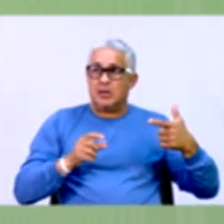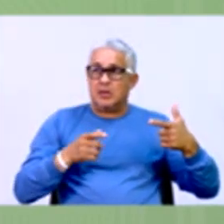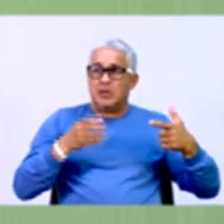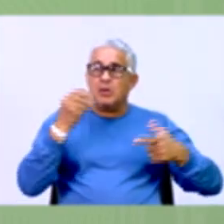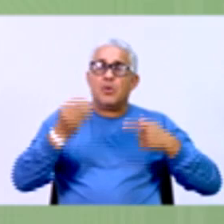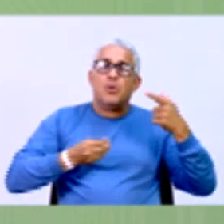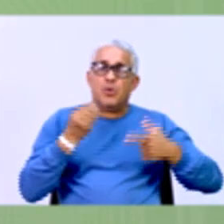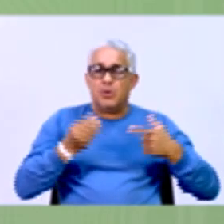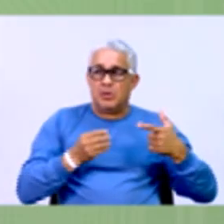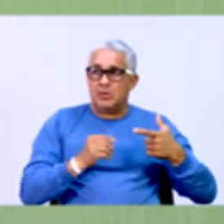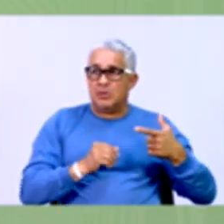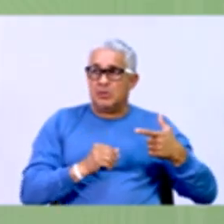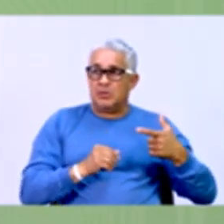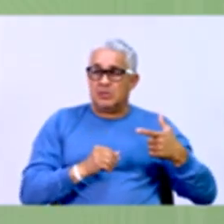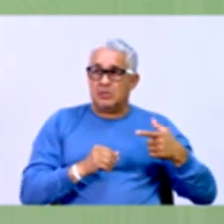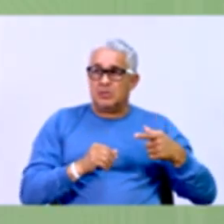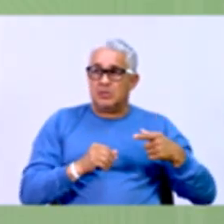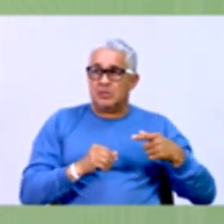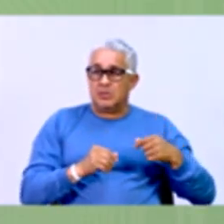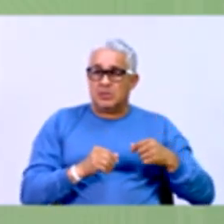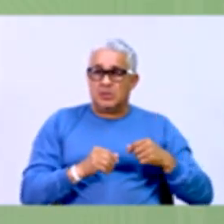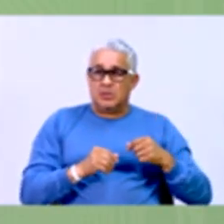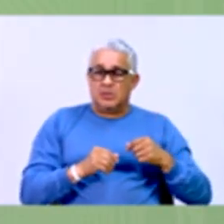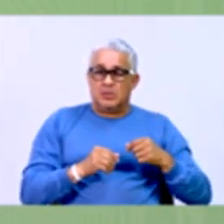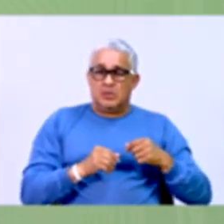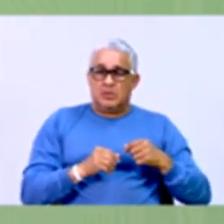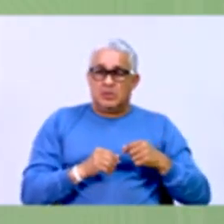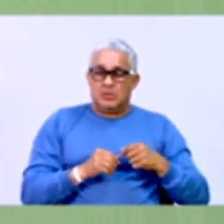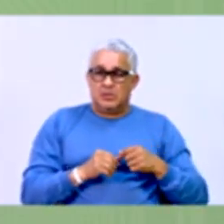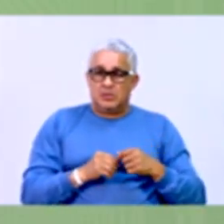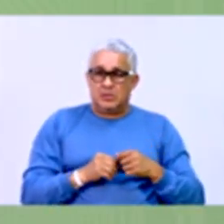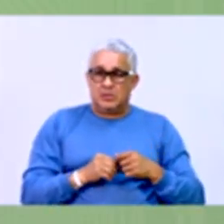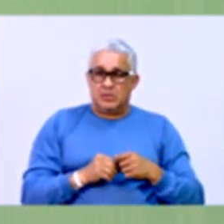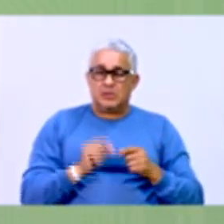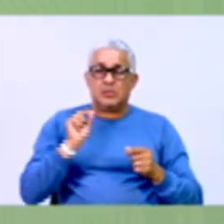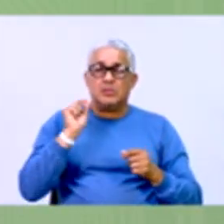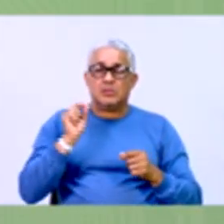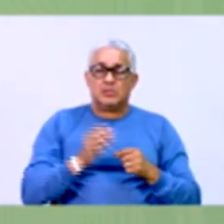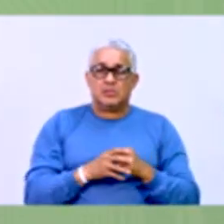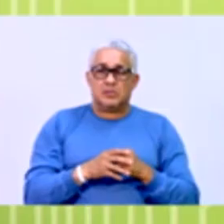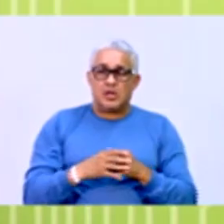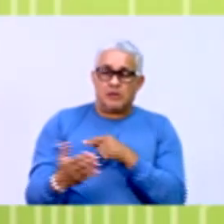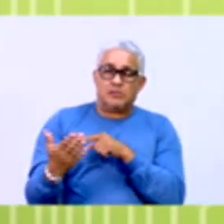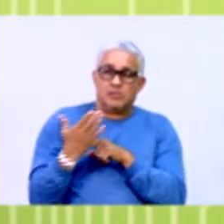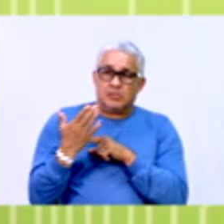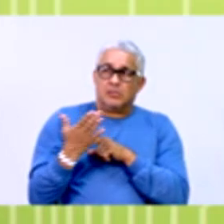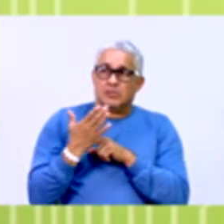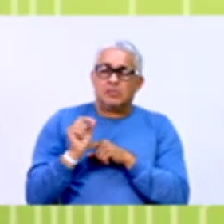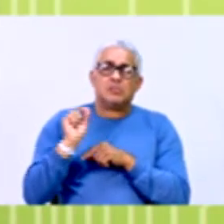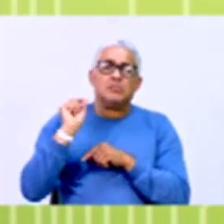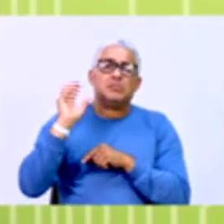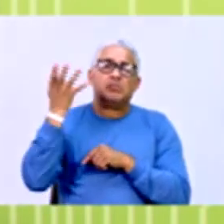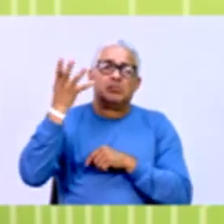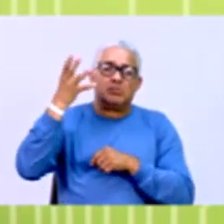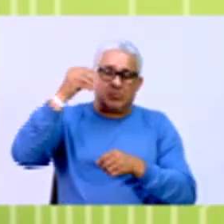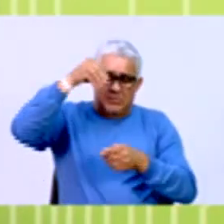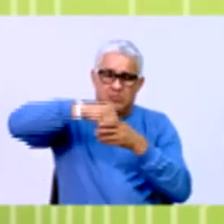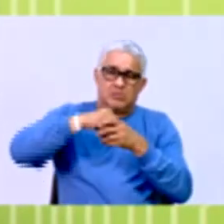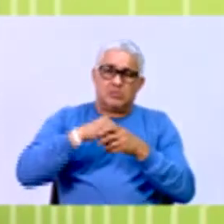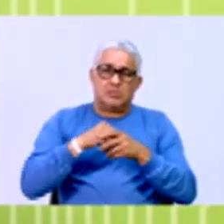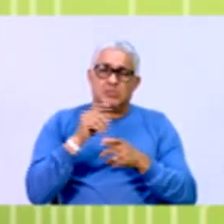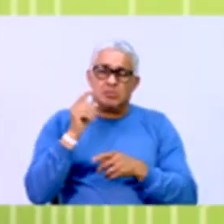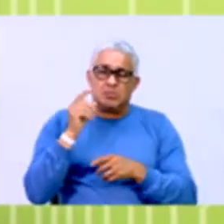chegar, que indicadores ela vai gerar, o que ela vai trazer o que está acontecendo de errado, por